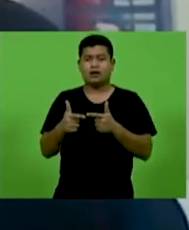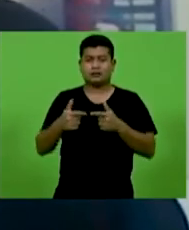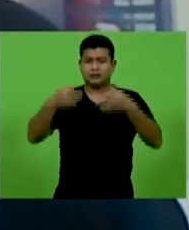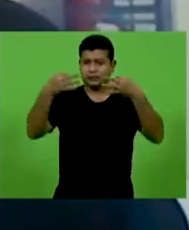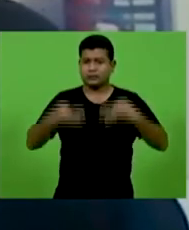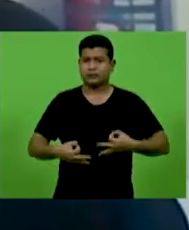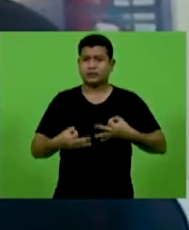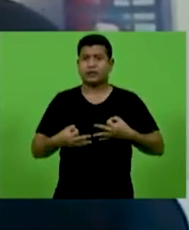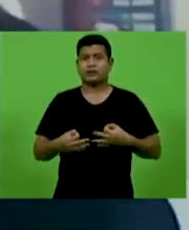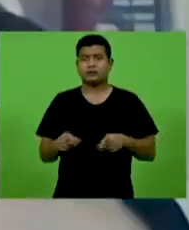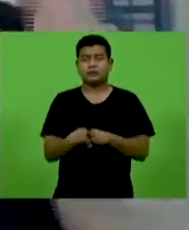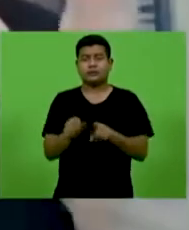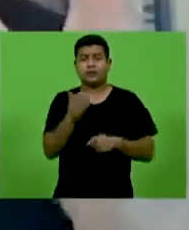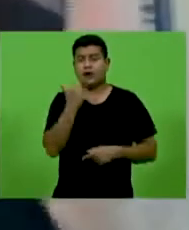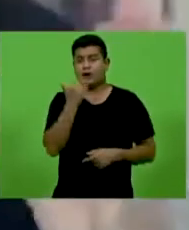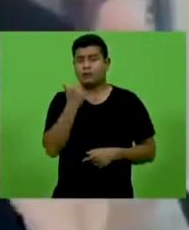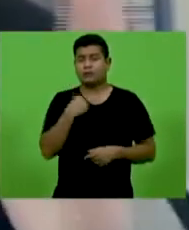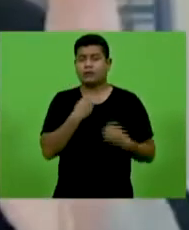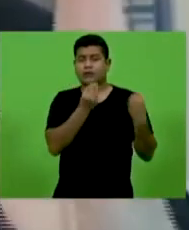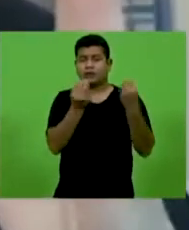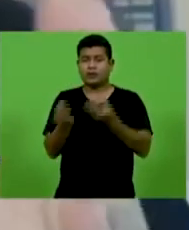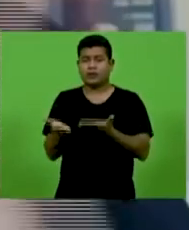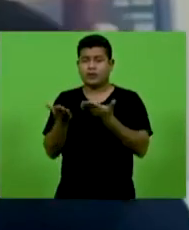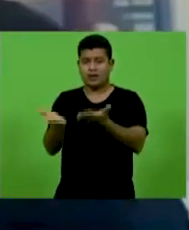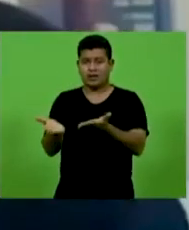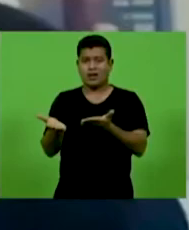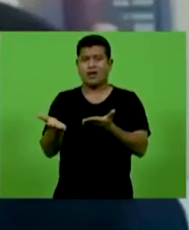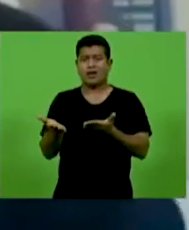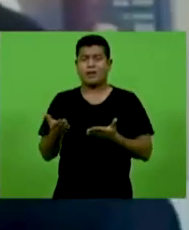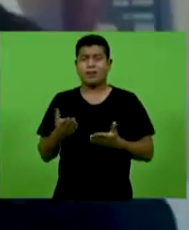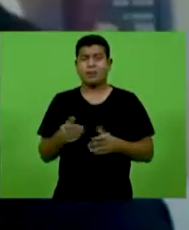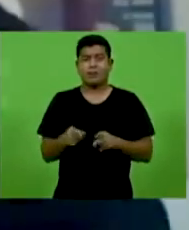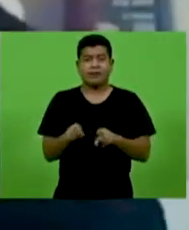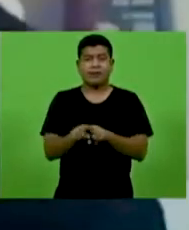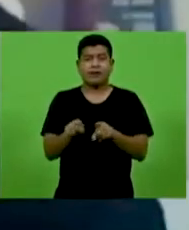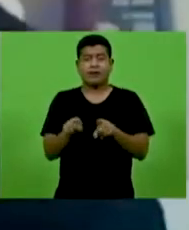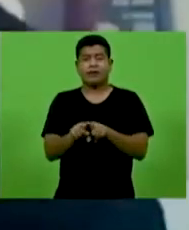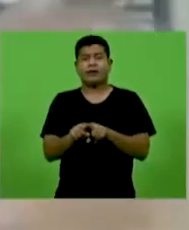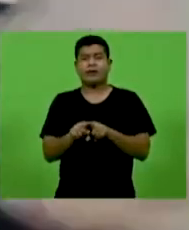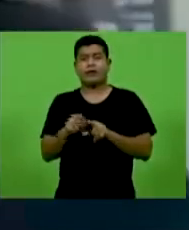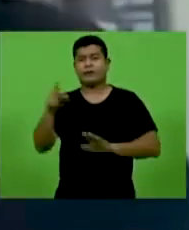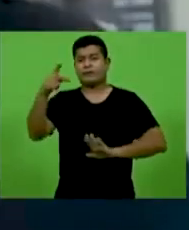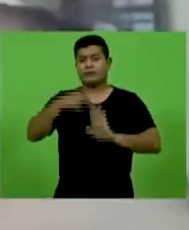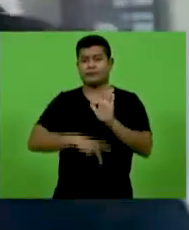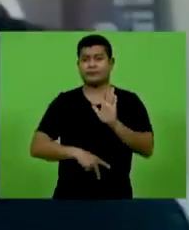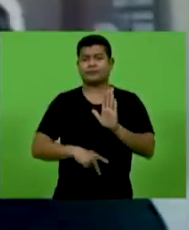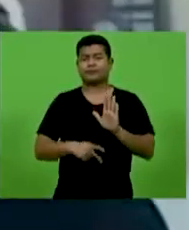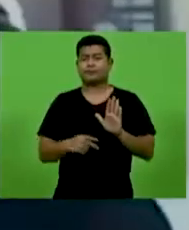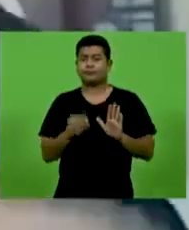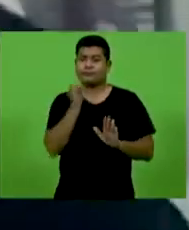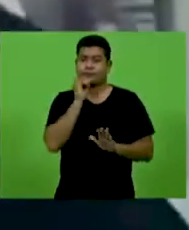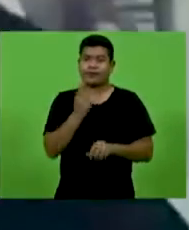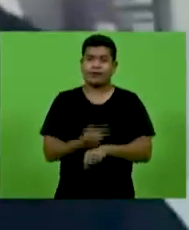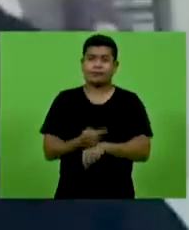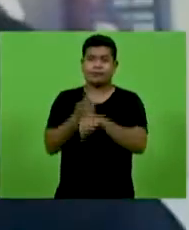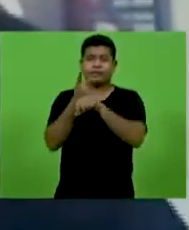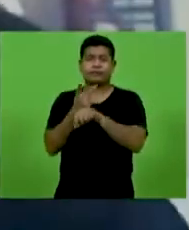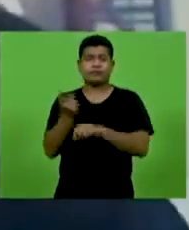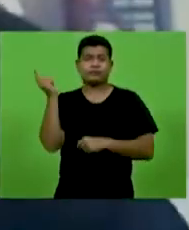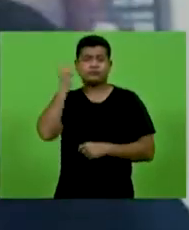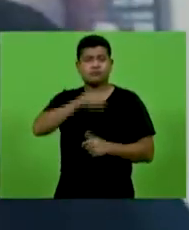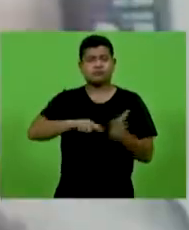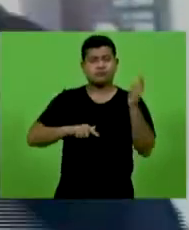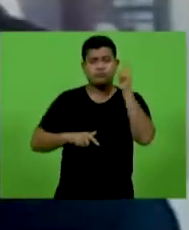sobre alimentação que é oferecida na merenda escolar sobre o projeto que estão sendo desenvolvidos prêmios estão sendo